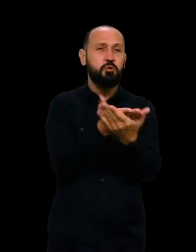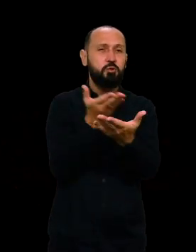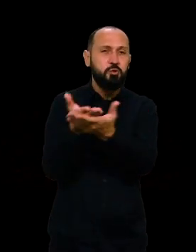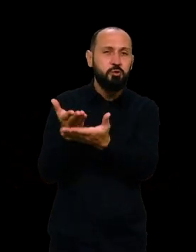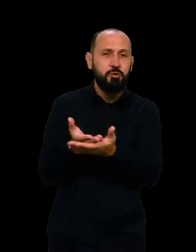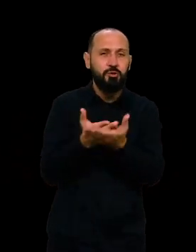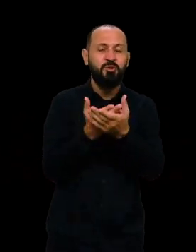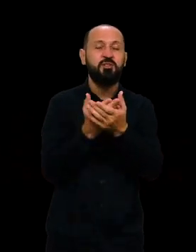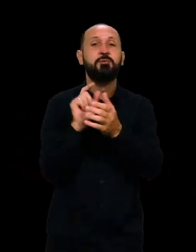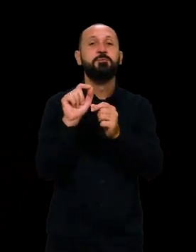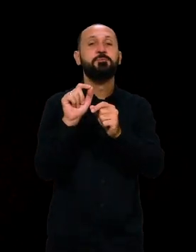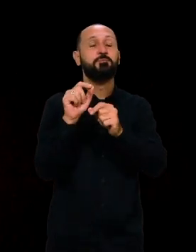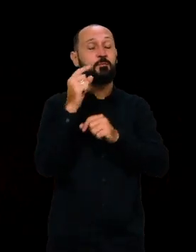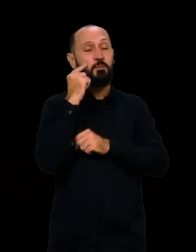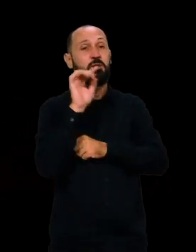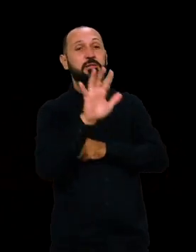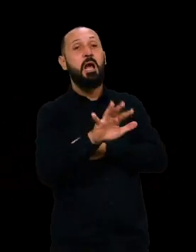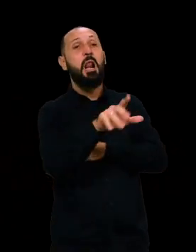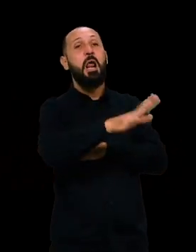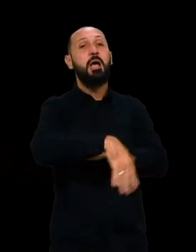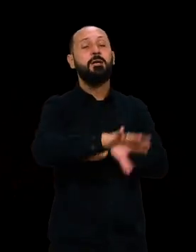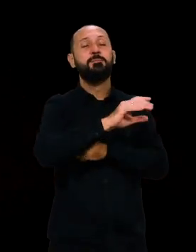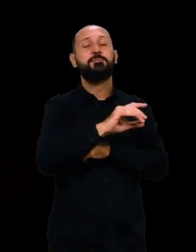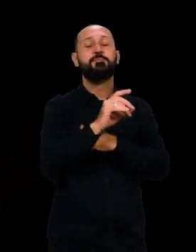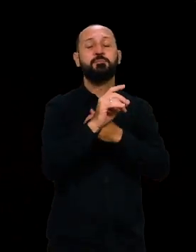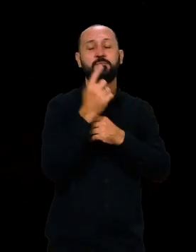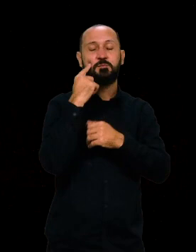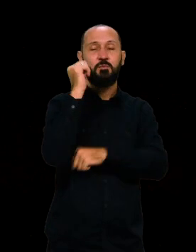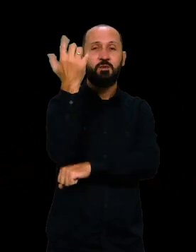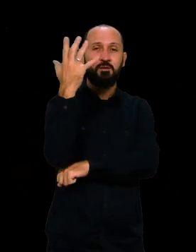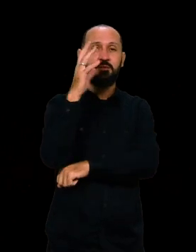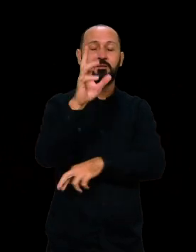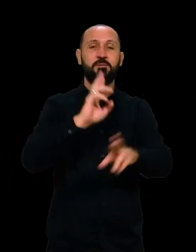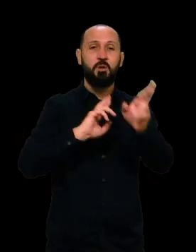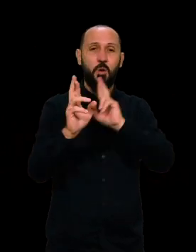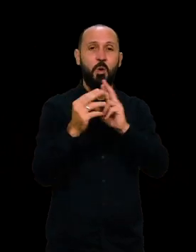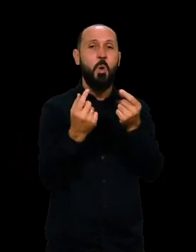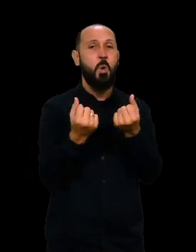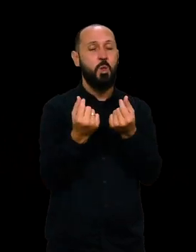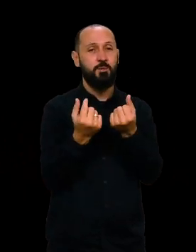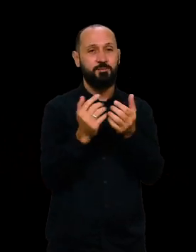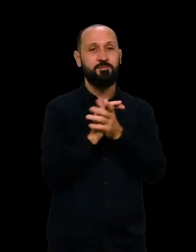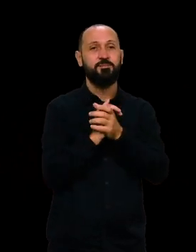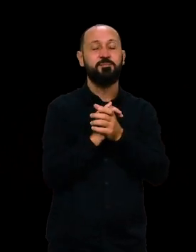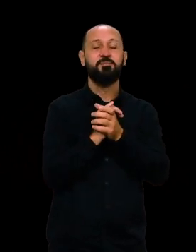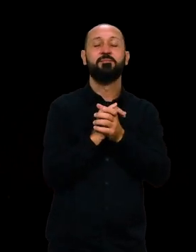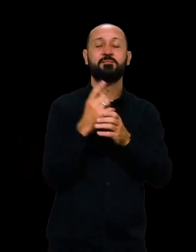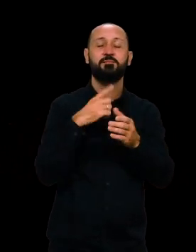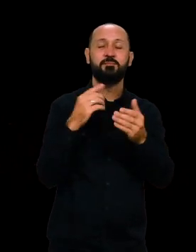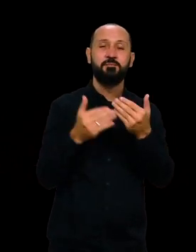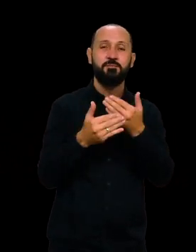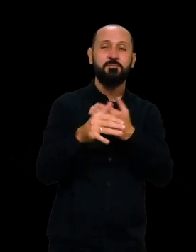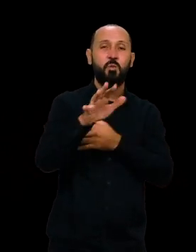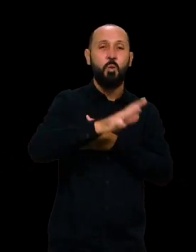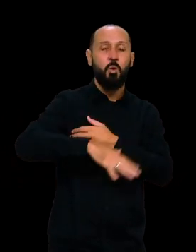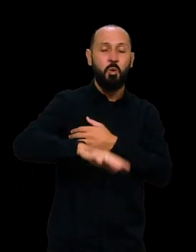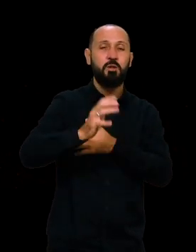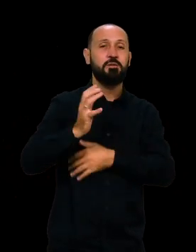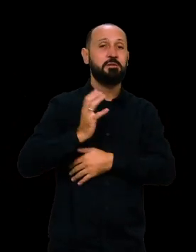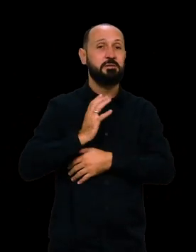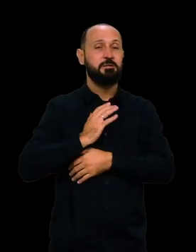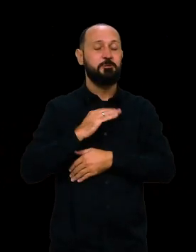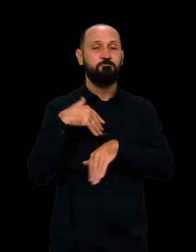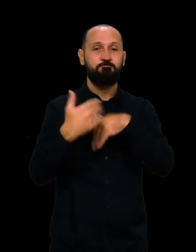economia ecológica, ou seja, o estudo todo que você tem disso que está lá, é que a natureza ela dá as respostas, inclusive econômicas. Então você